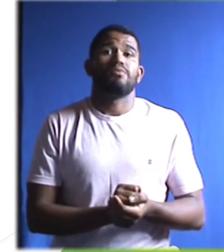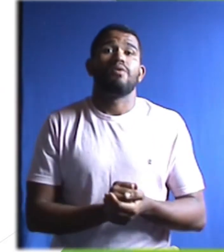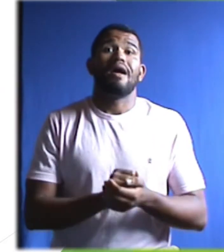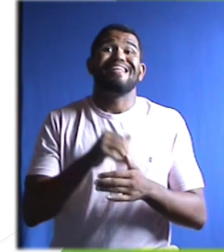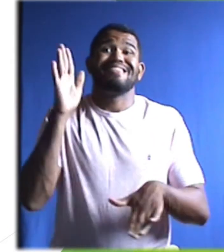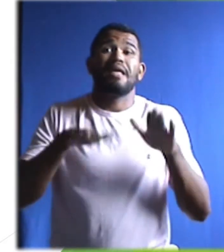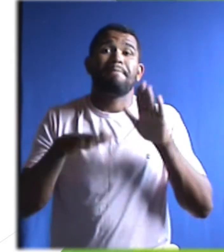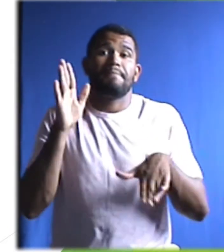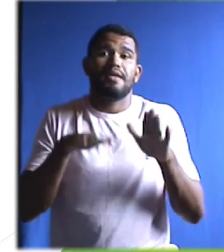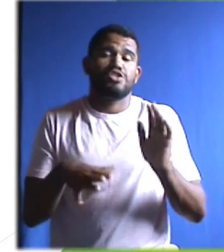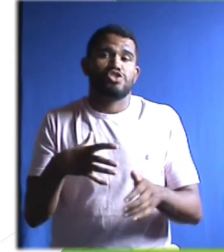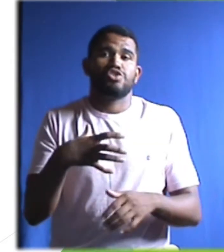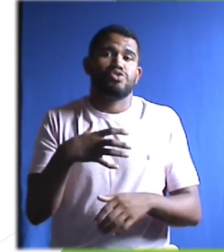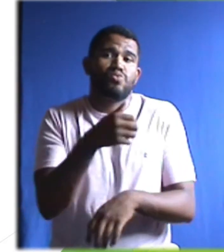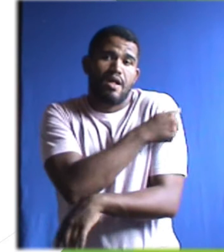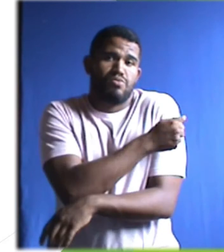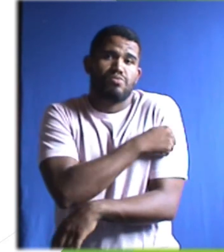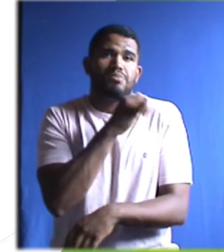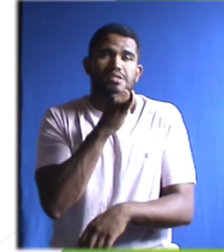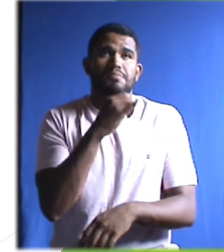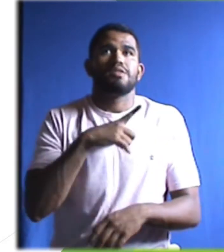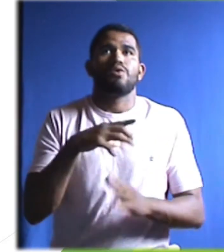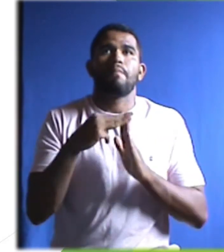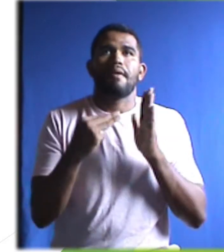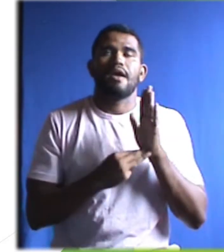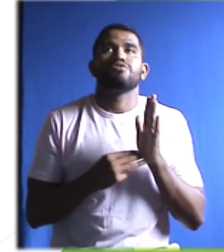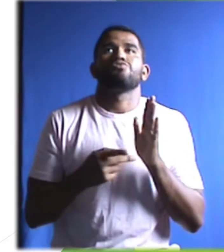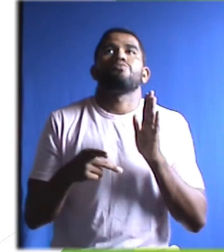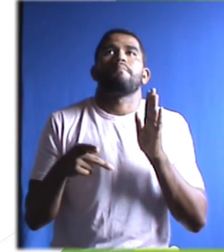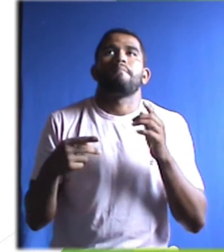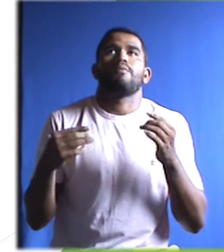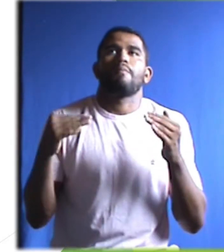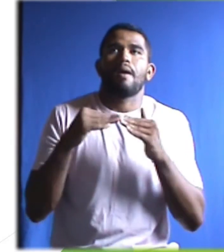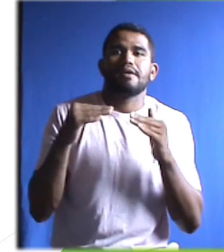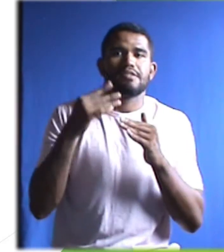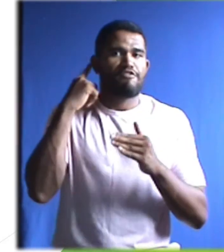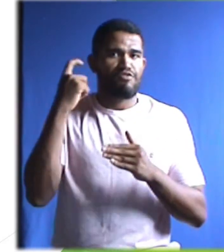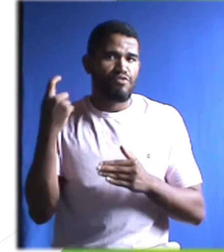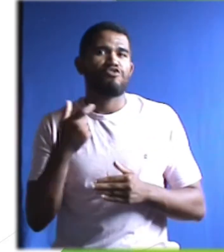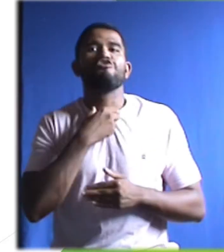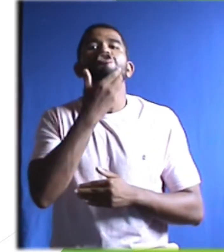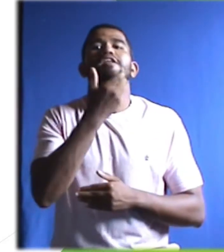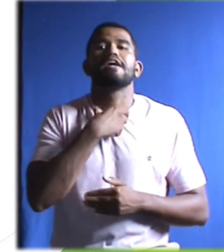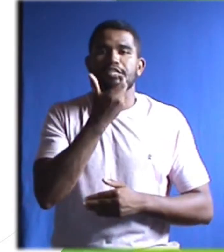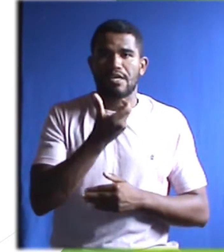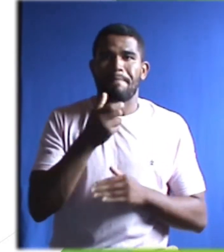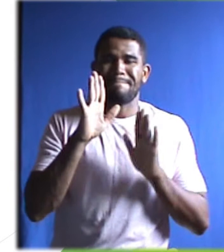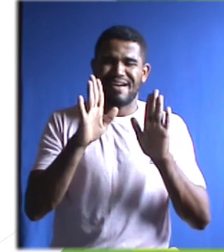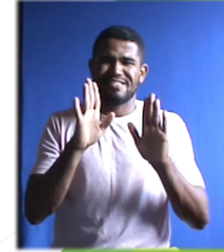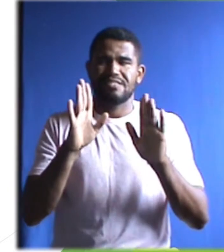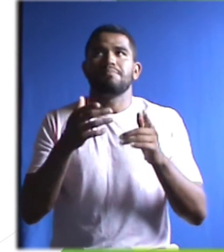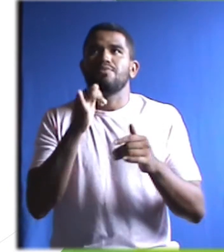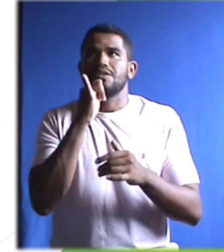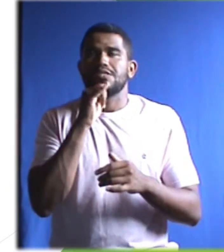tipo de aluno. Por exemplo, existe um método baseado na fonética e na sonoridade das palavras. Esse método